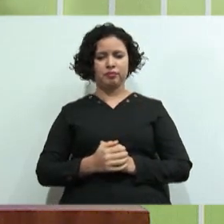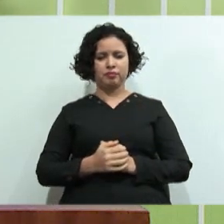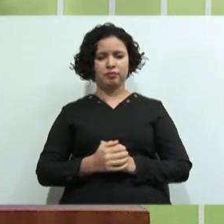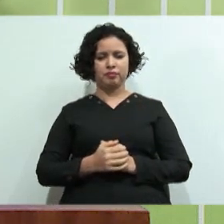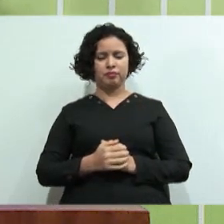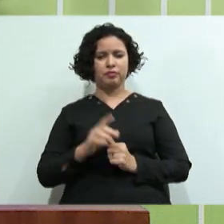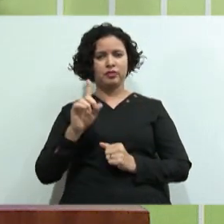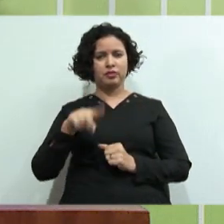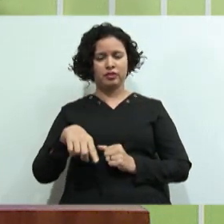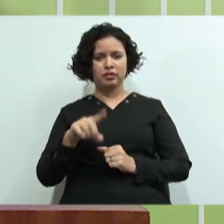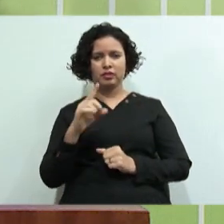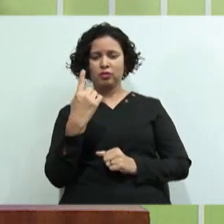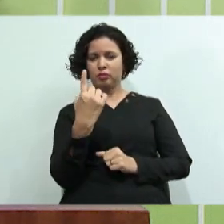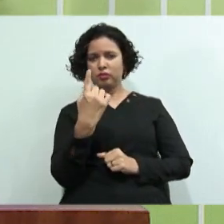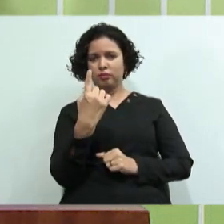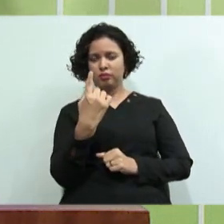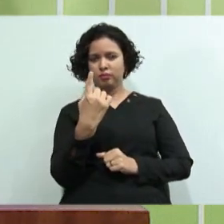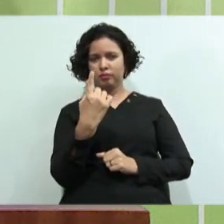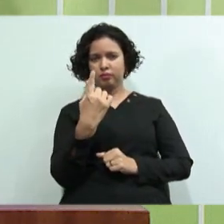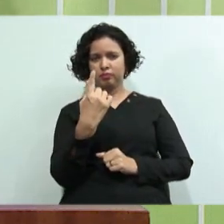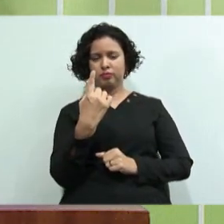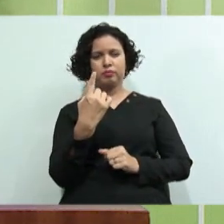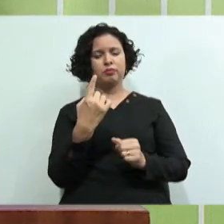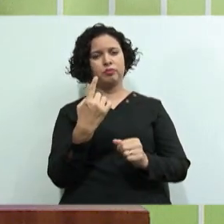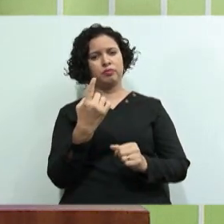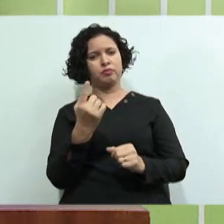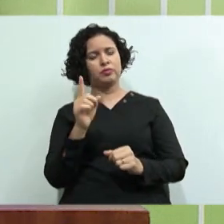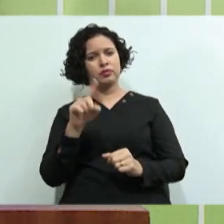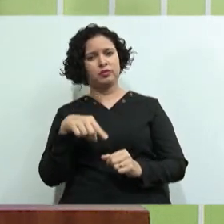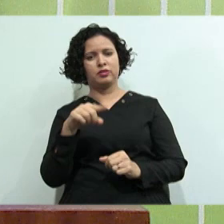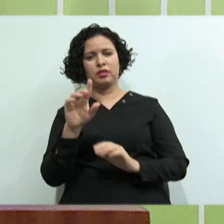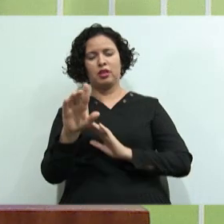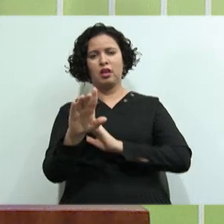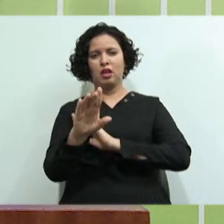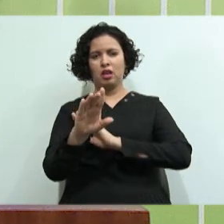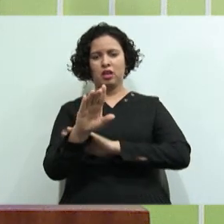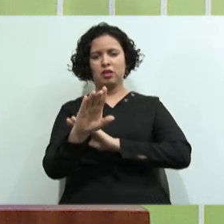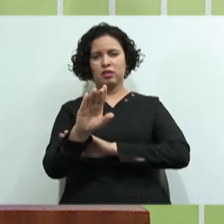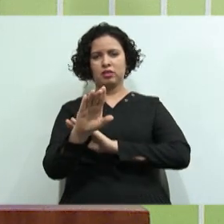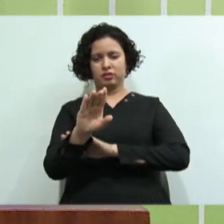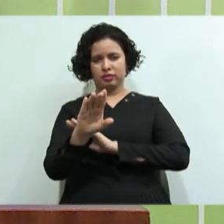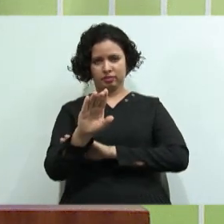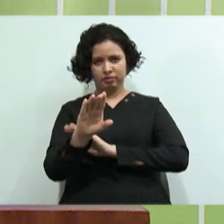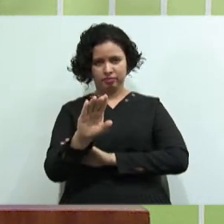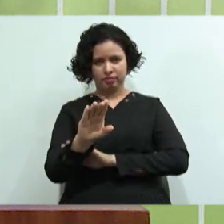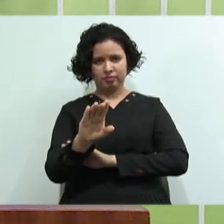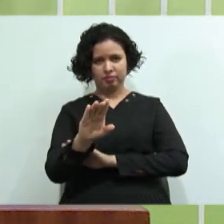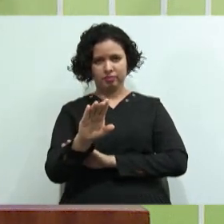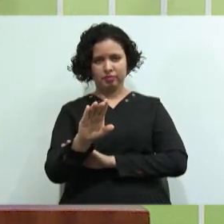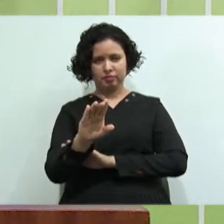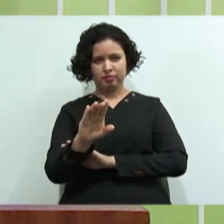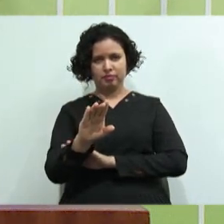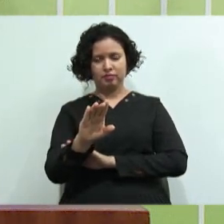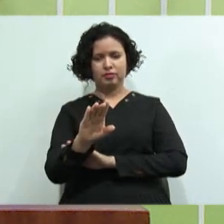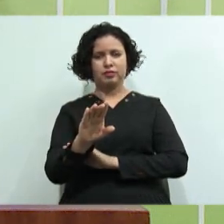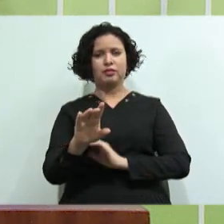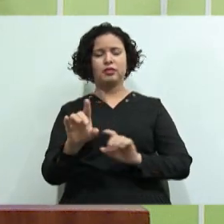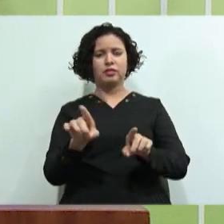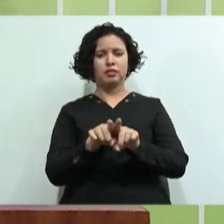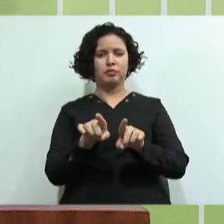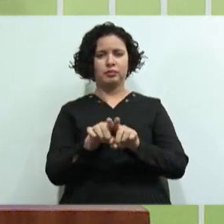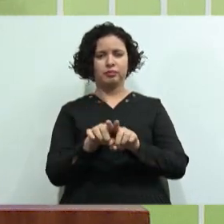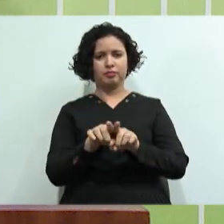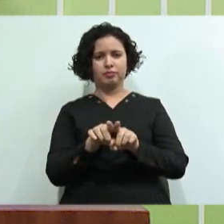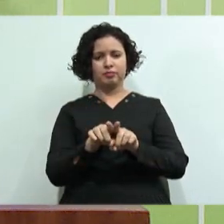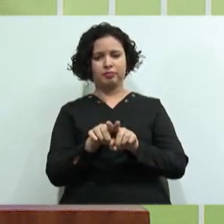ajudar, uma configuração de mão, que é a mão auxiliar, no meu caso, que sou destra, é essa daqui. E a outra configuração de mão